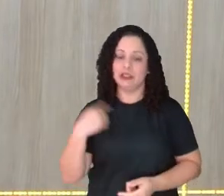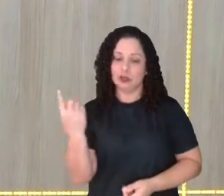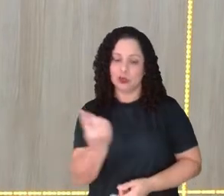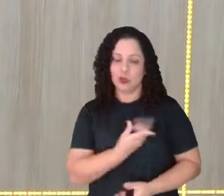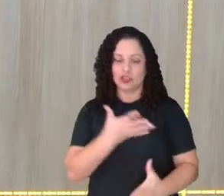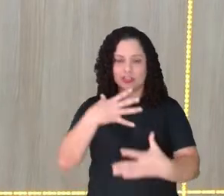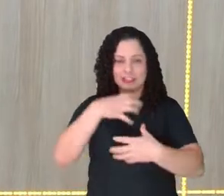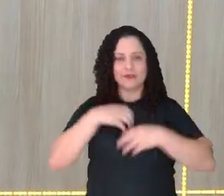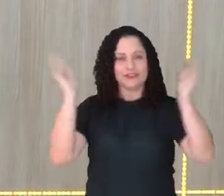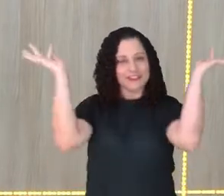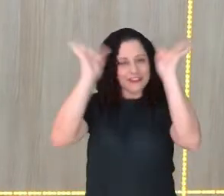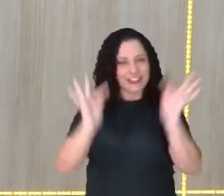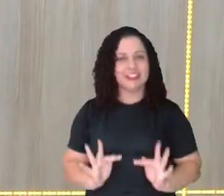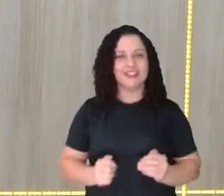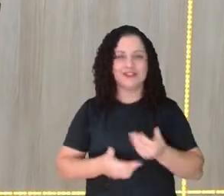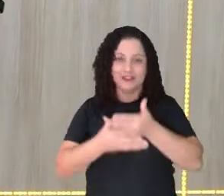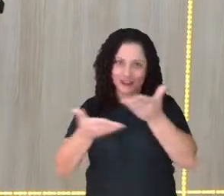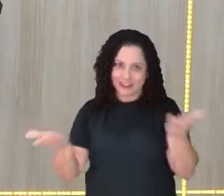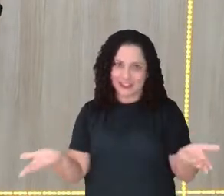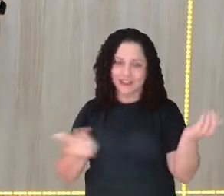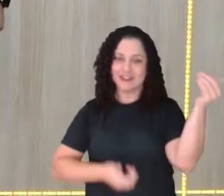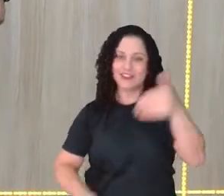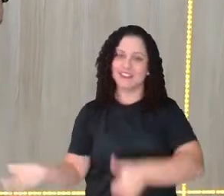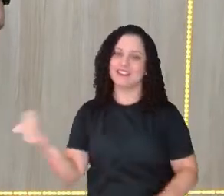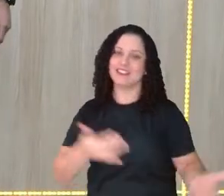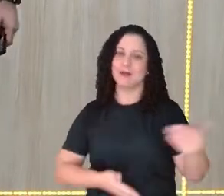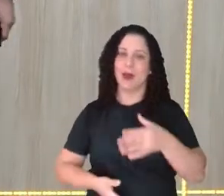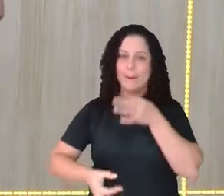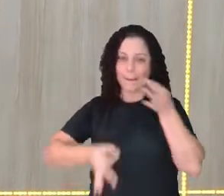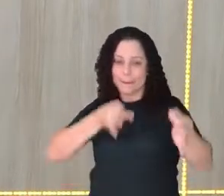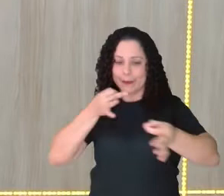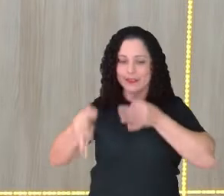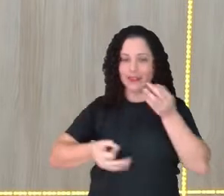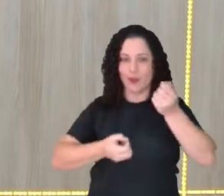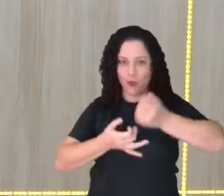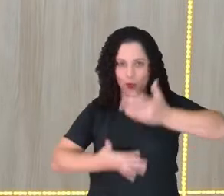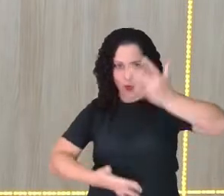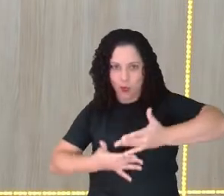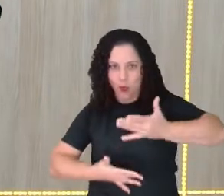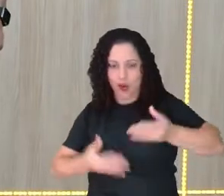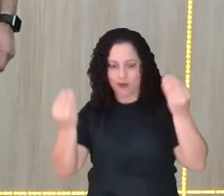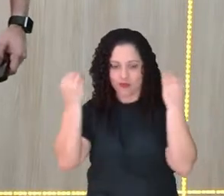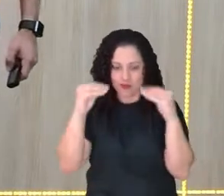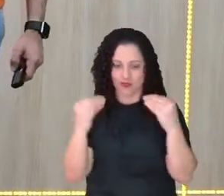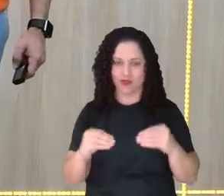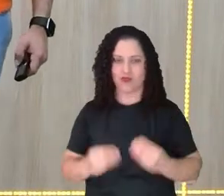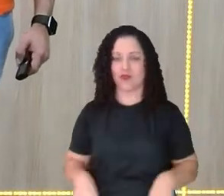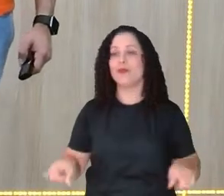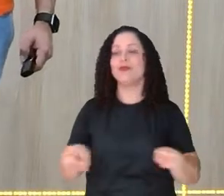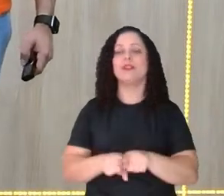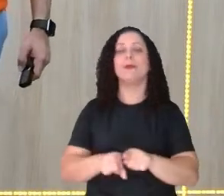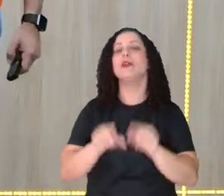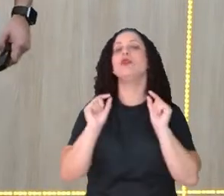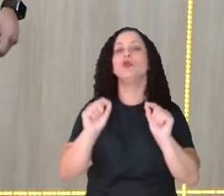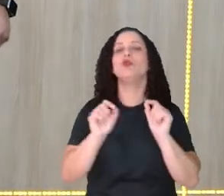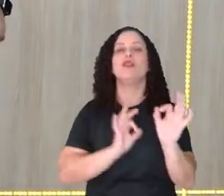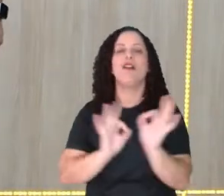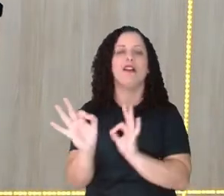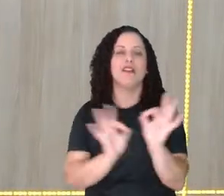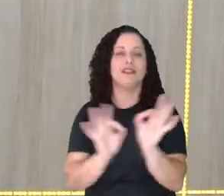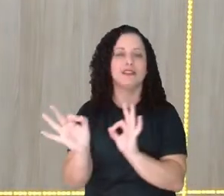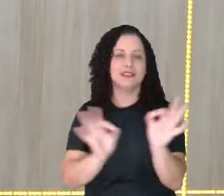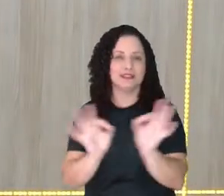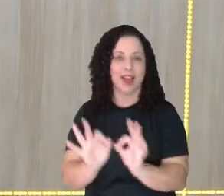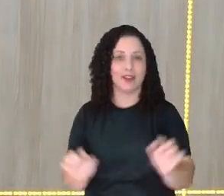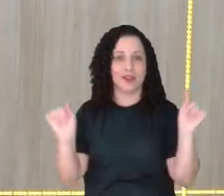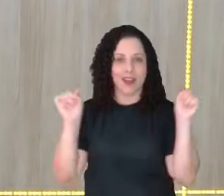com o comentário de cada um de vocês, tá? Outra plataforma bastante importante e super organizada que a gente tem é o nosso